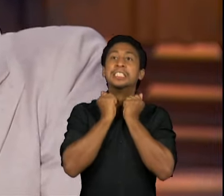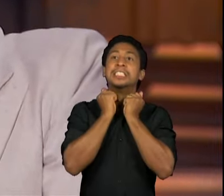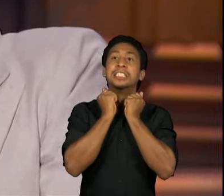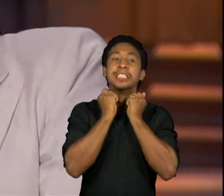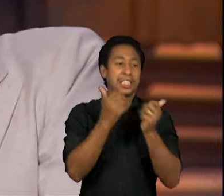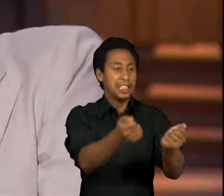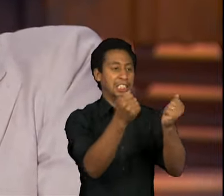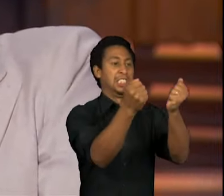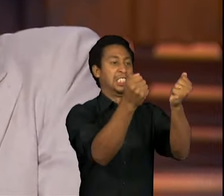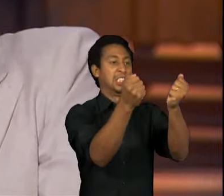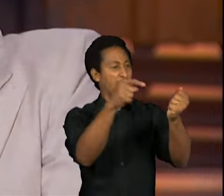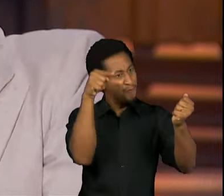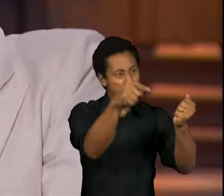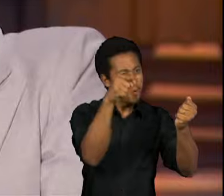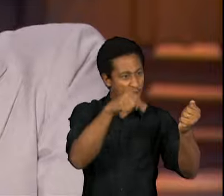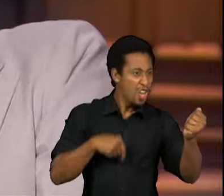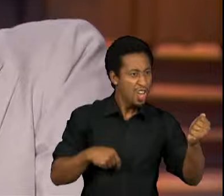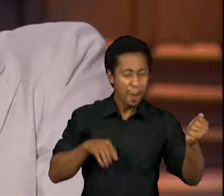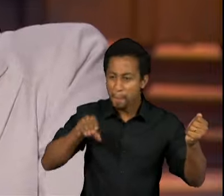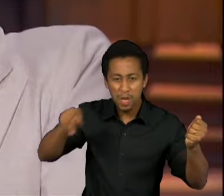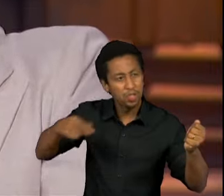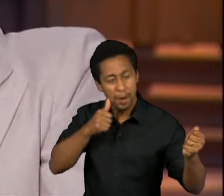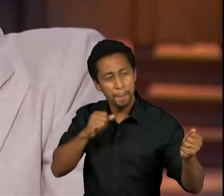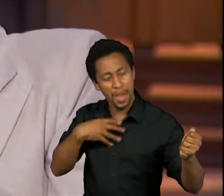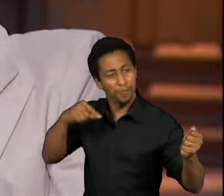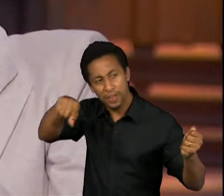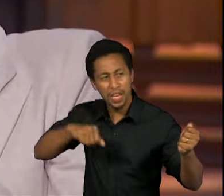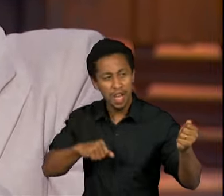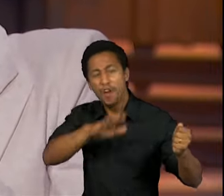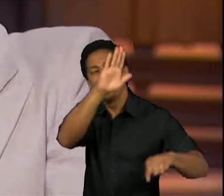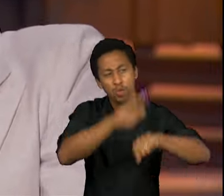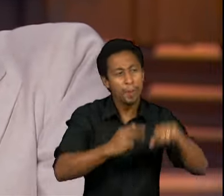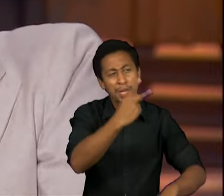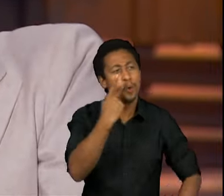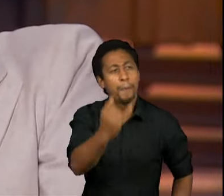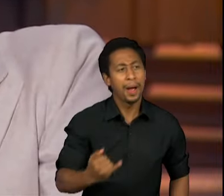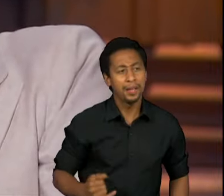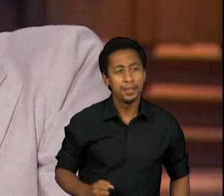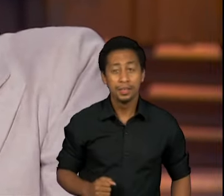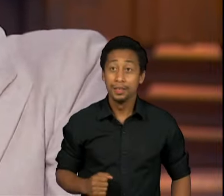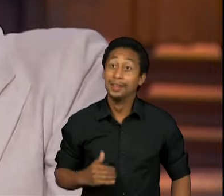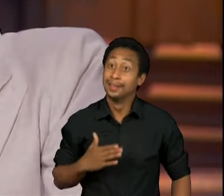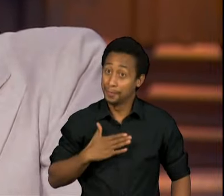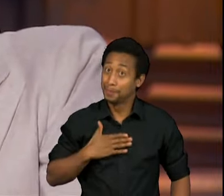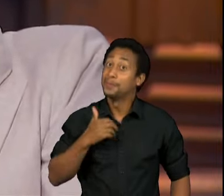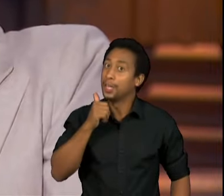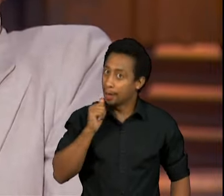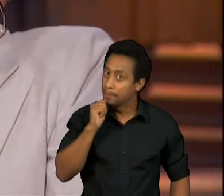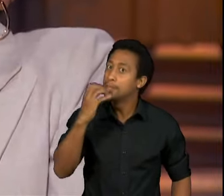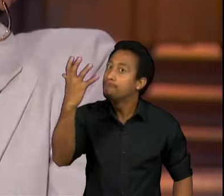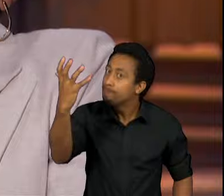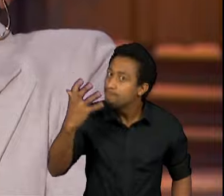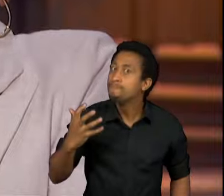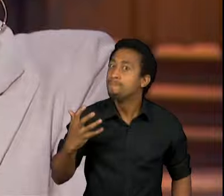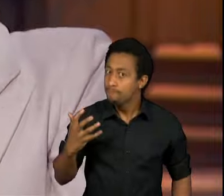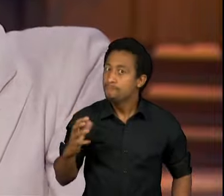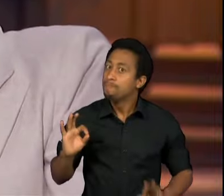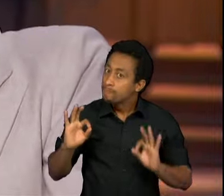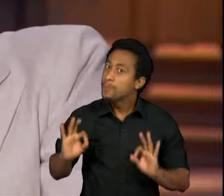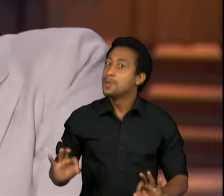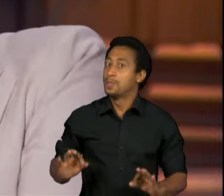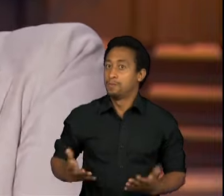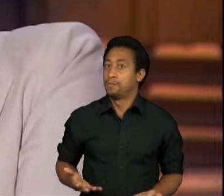aí em contato o teu pai ela era a minha mãe mais UTI porque ela essa mulher muito brava e ela era ela não